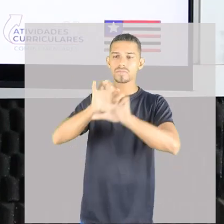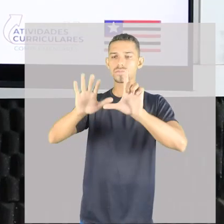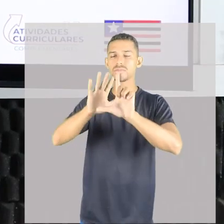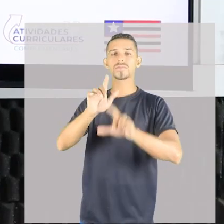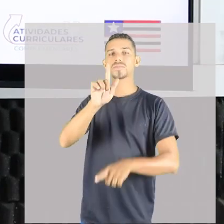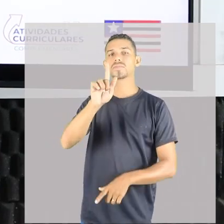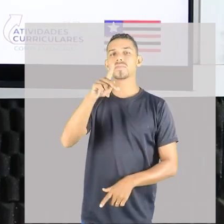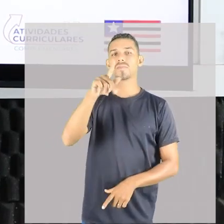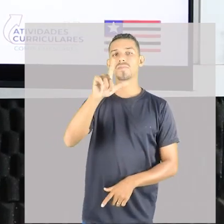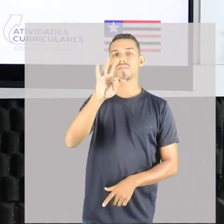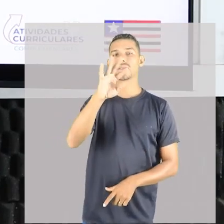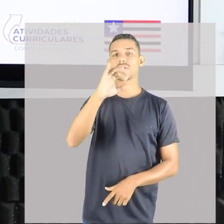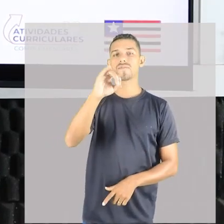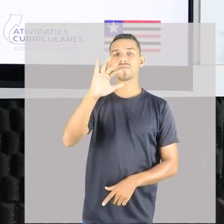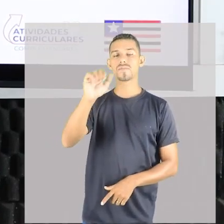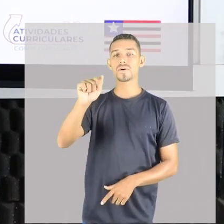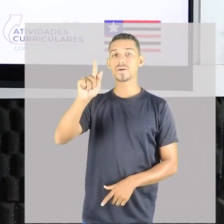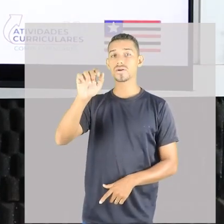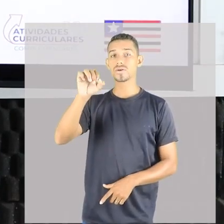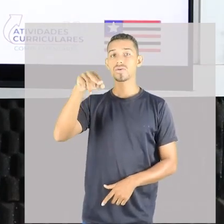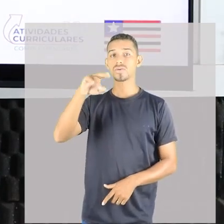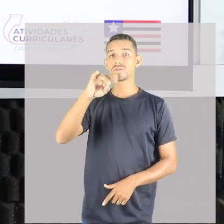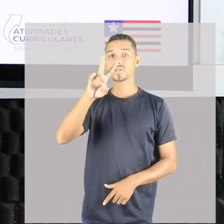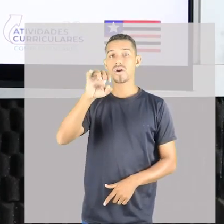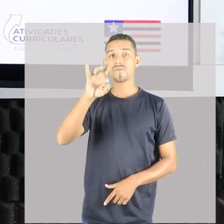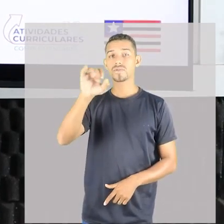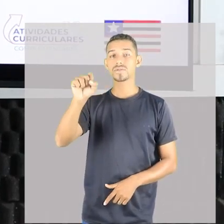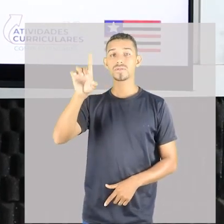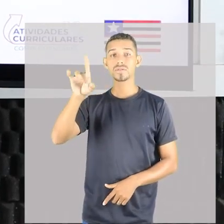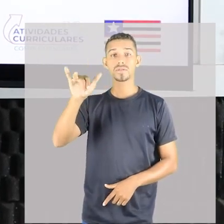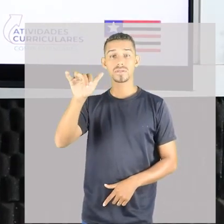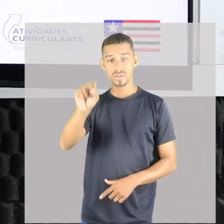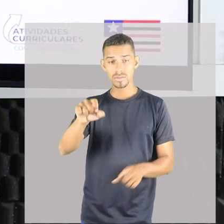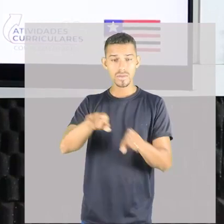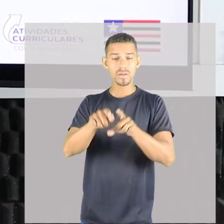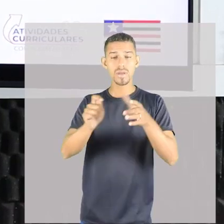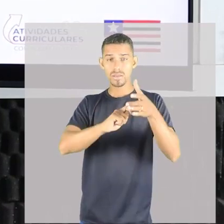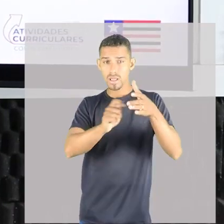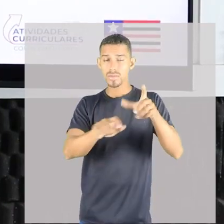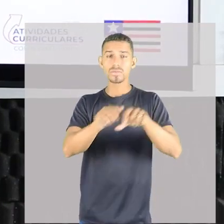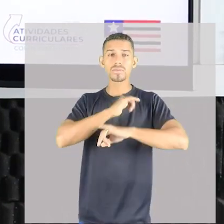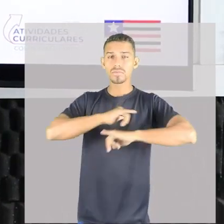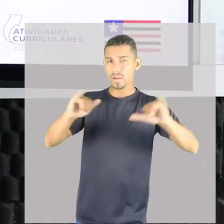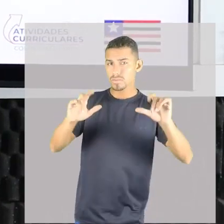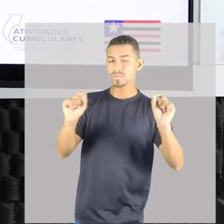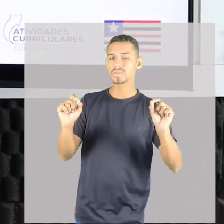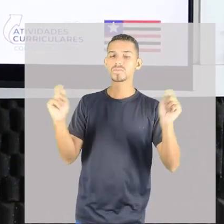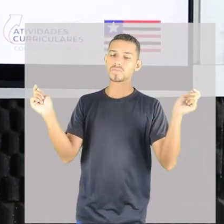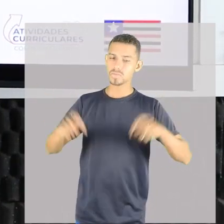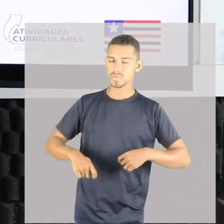nas redes sociais, lá no canal do YouTube, sinalizar lá o sininho para que você possa receber as